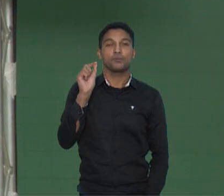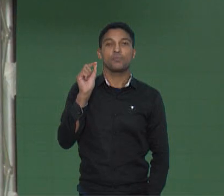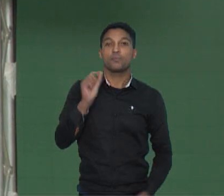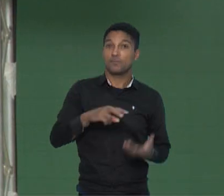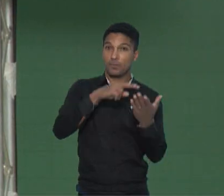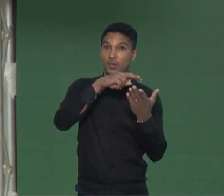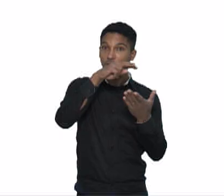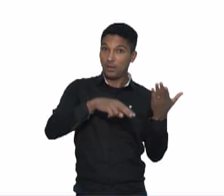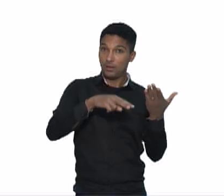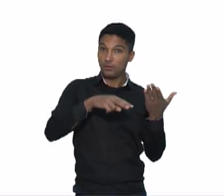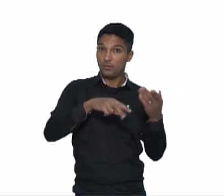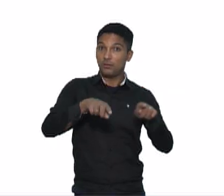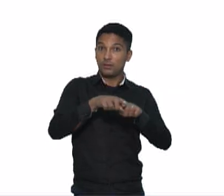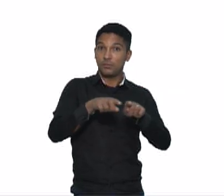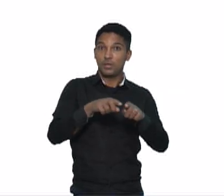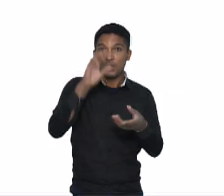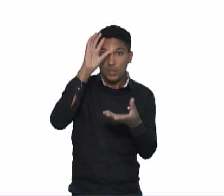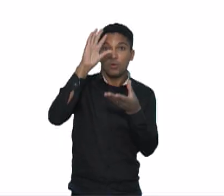seus complementos.